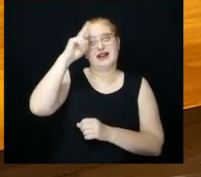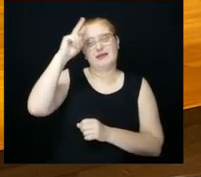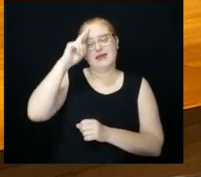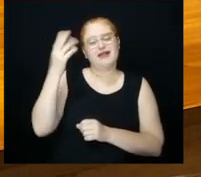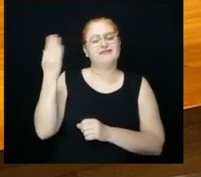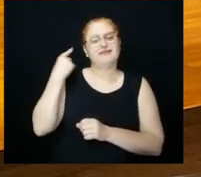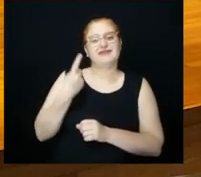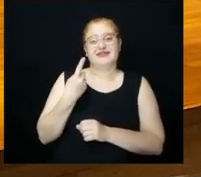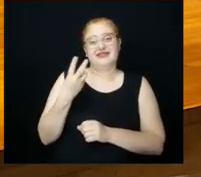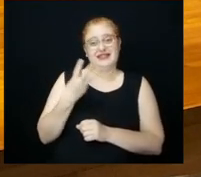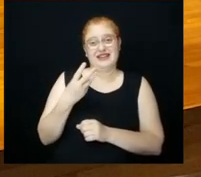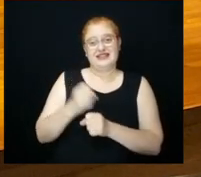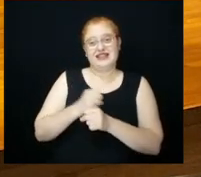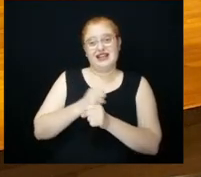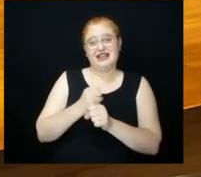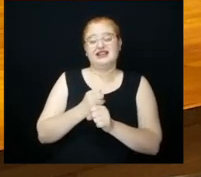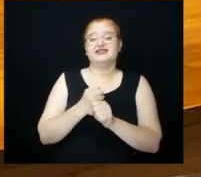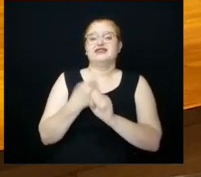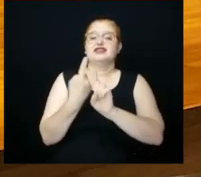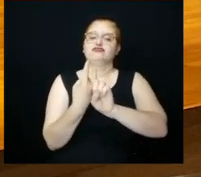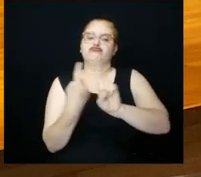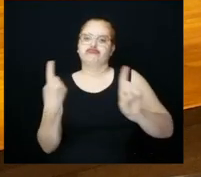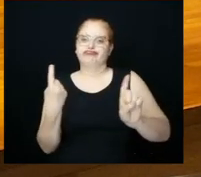de ficarem separados. Né?